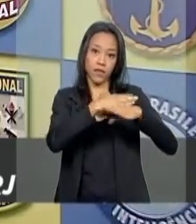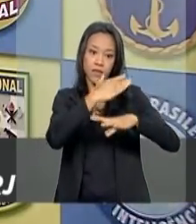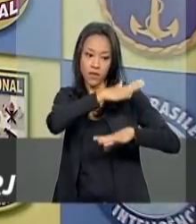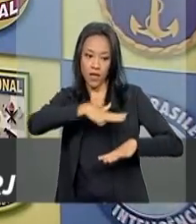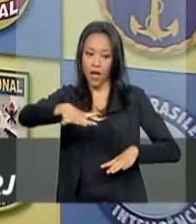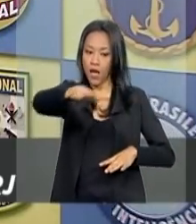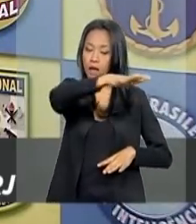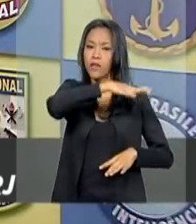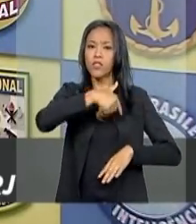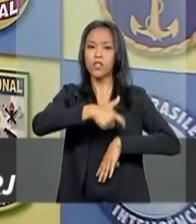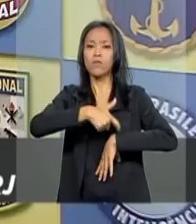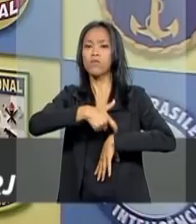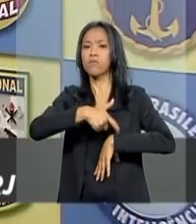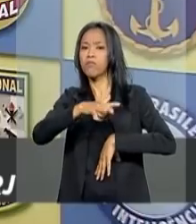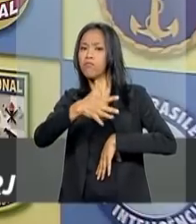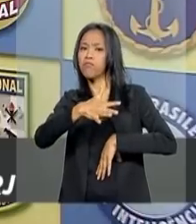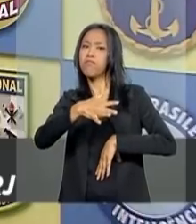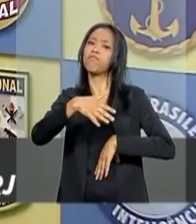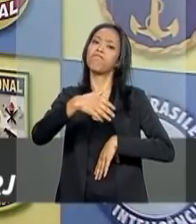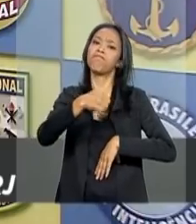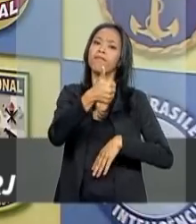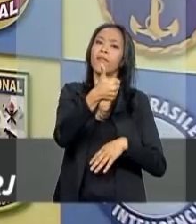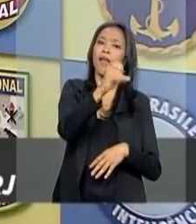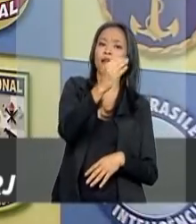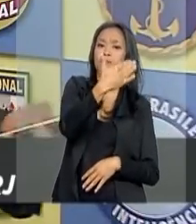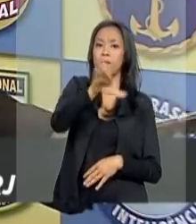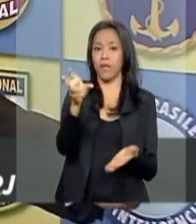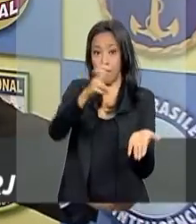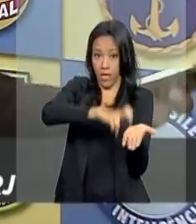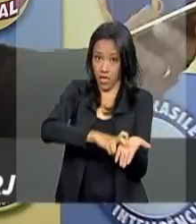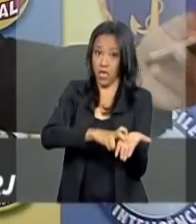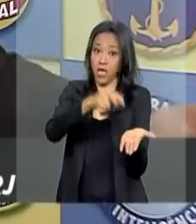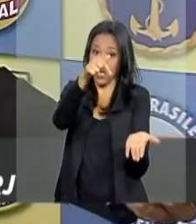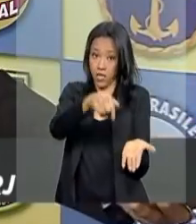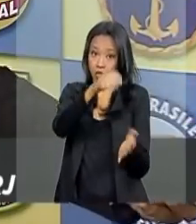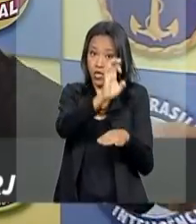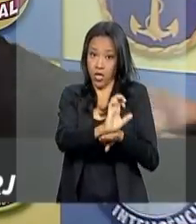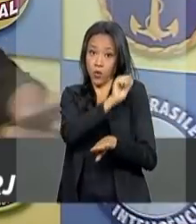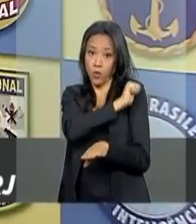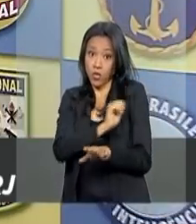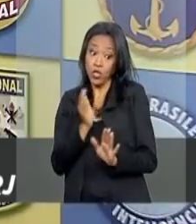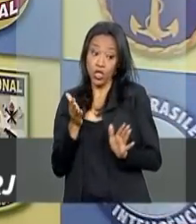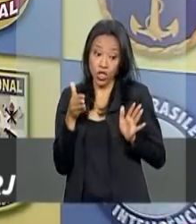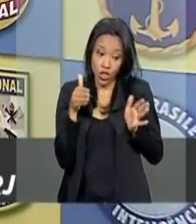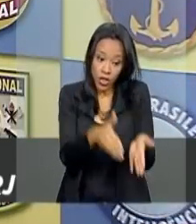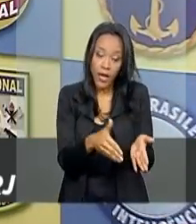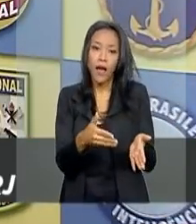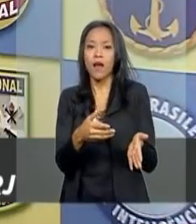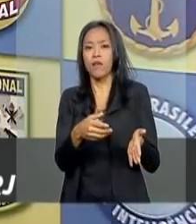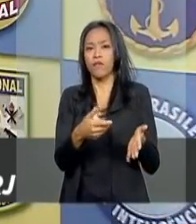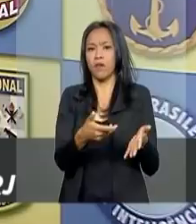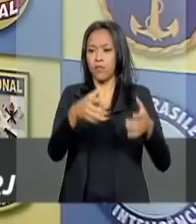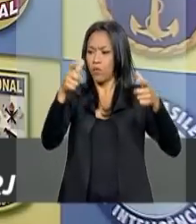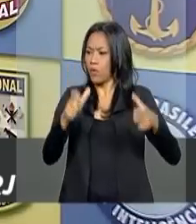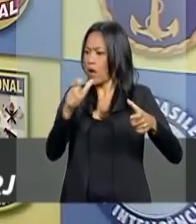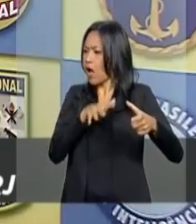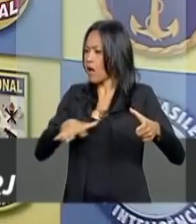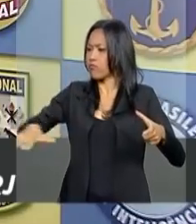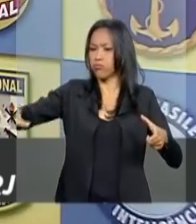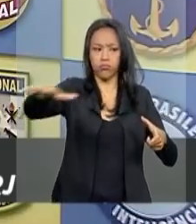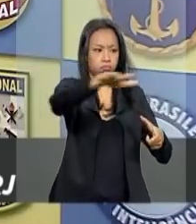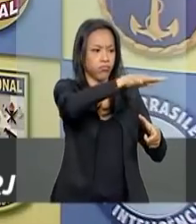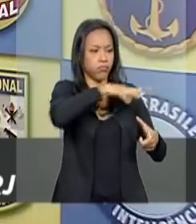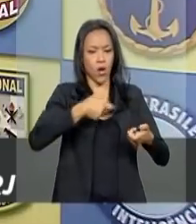de janeiro está marcada para acontecer por volta das dez e meia da manhã e de e assim que ele chegar ele vem direto aqui para o comando militar do leste